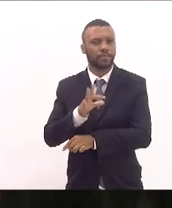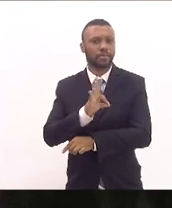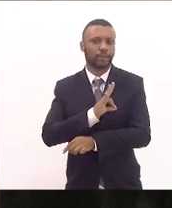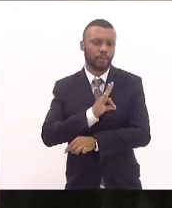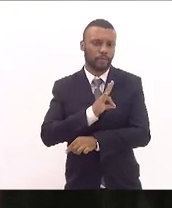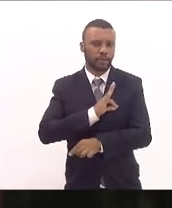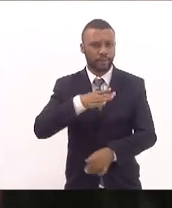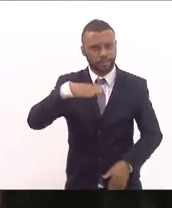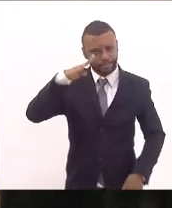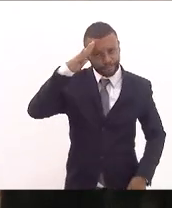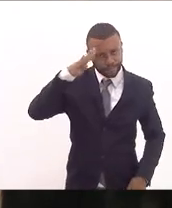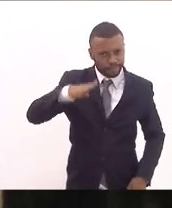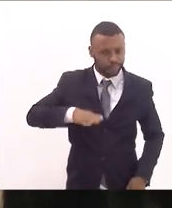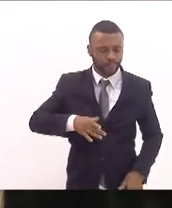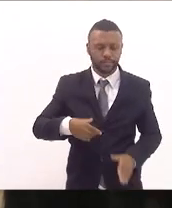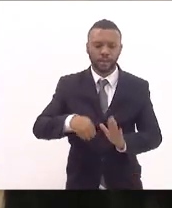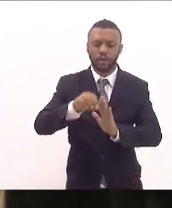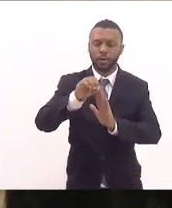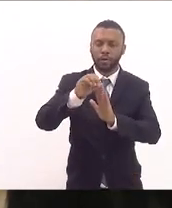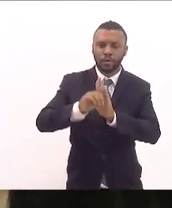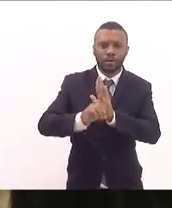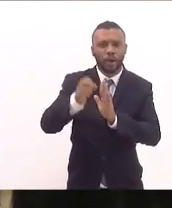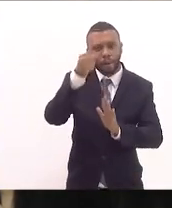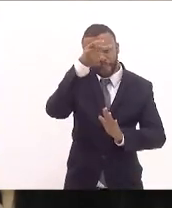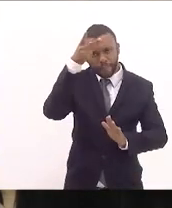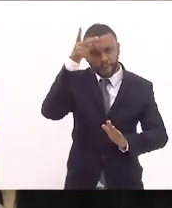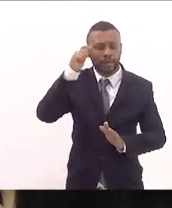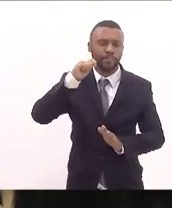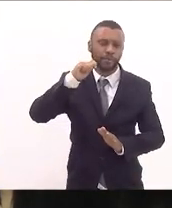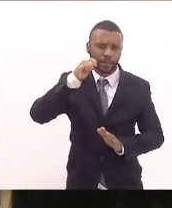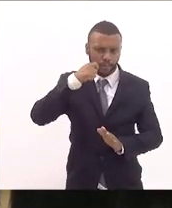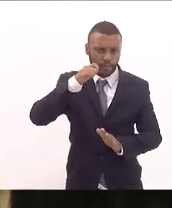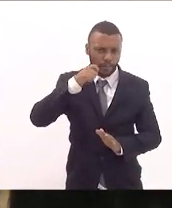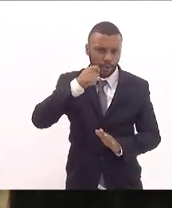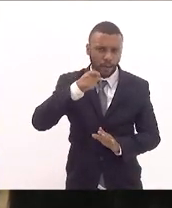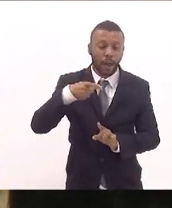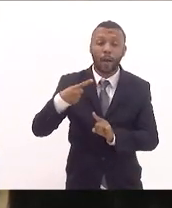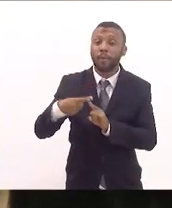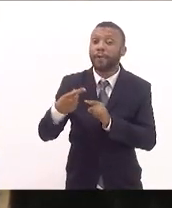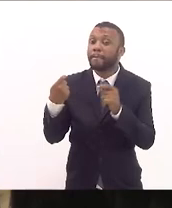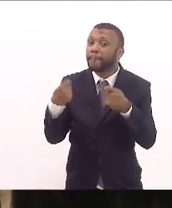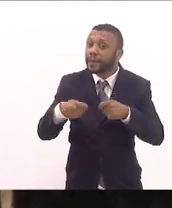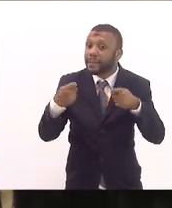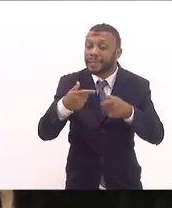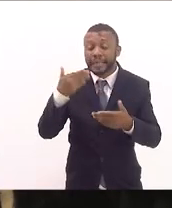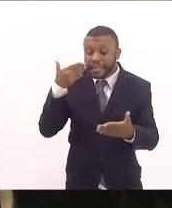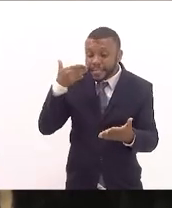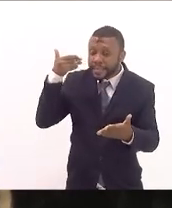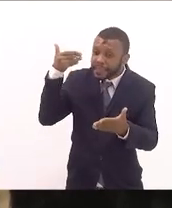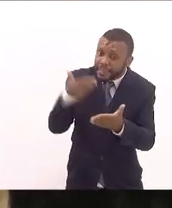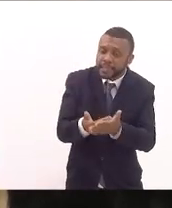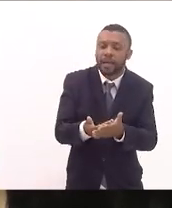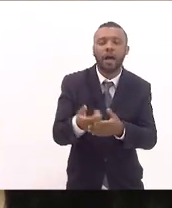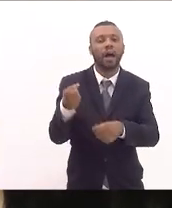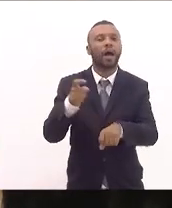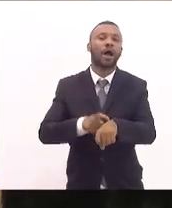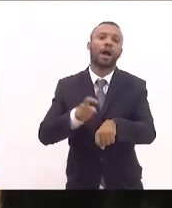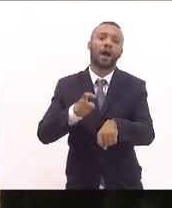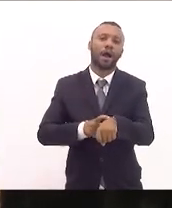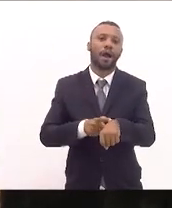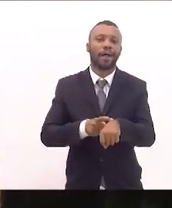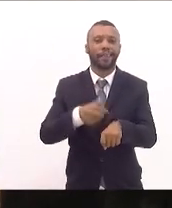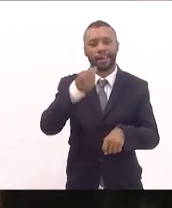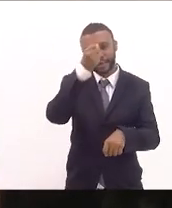também o prefeito Eduardo Paes pô e precisa imediatamente que esses bairros do